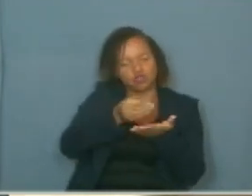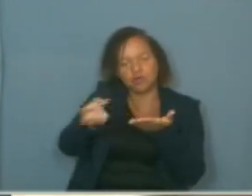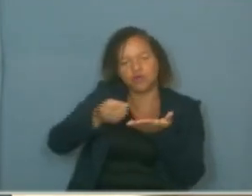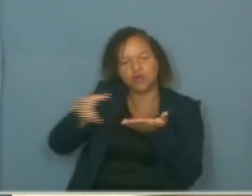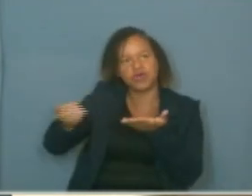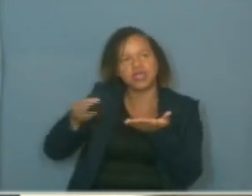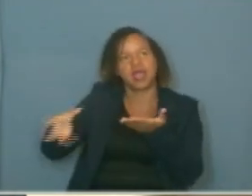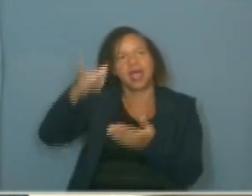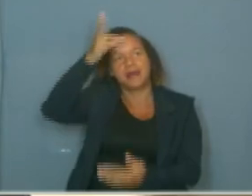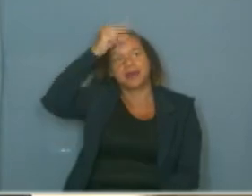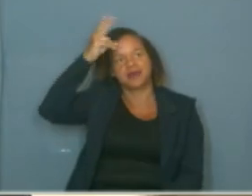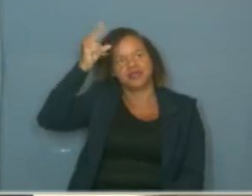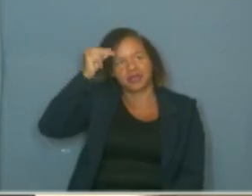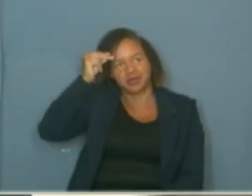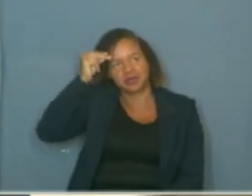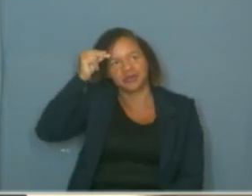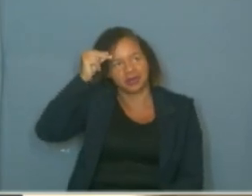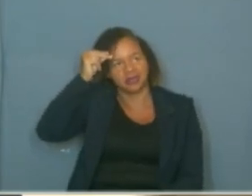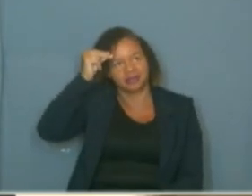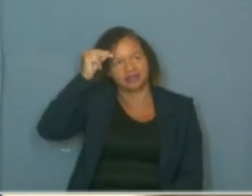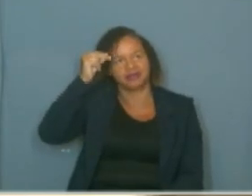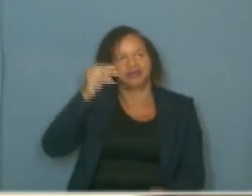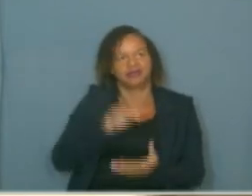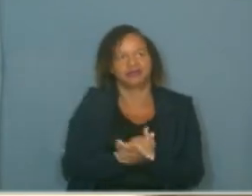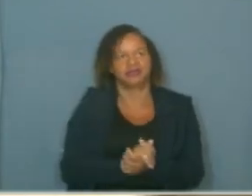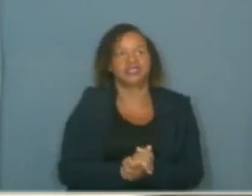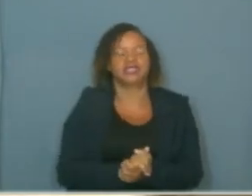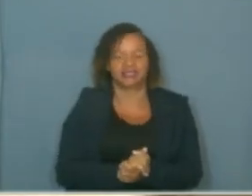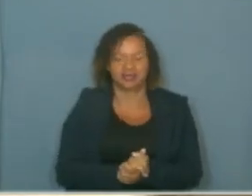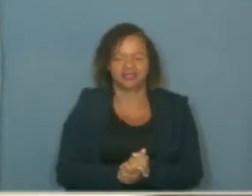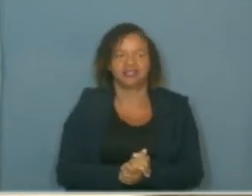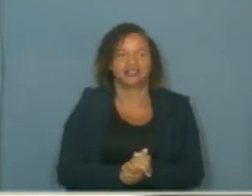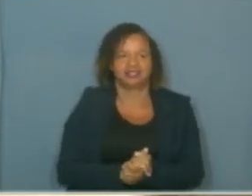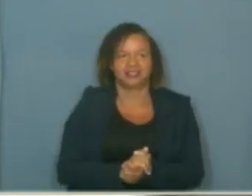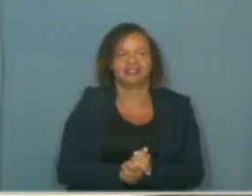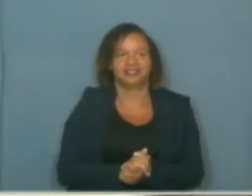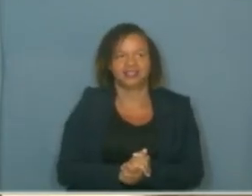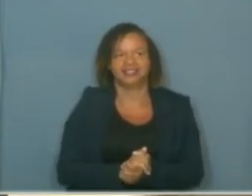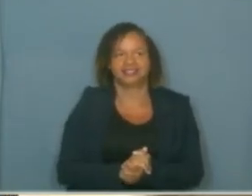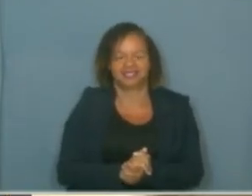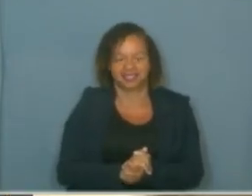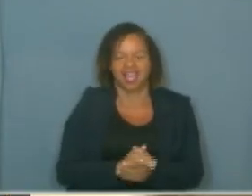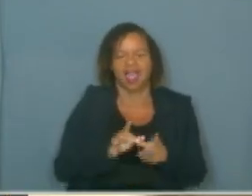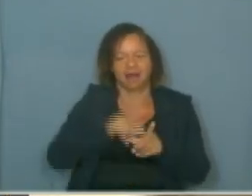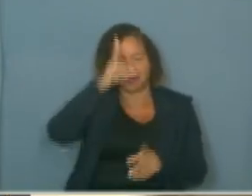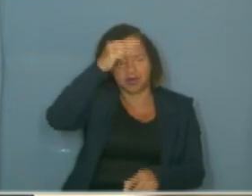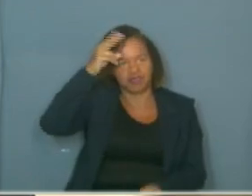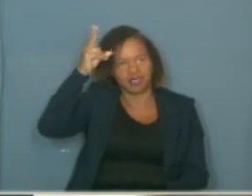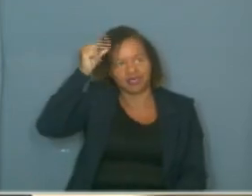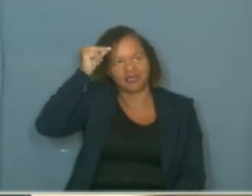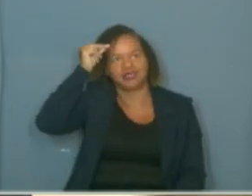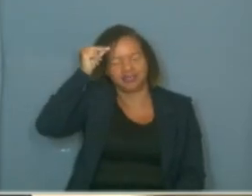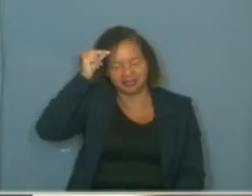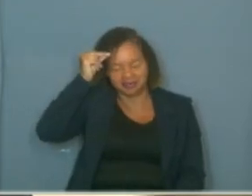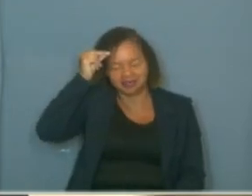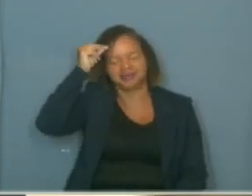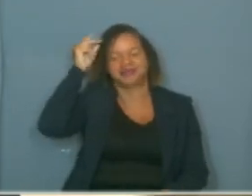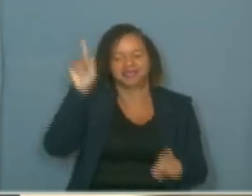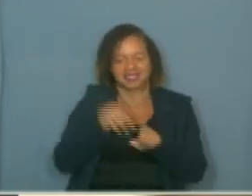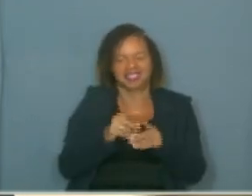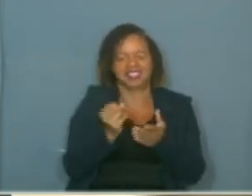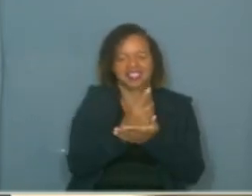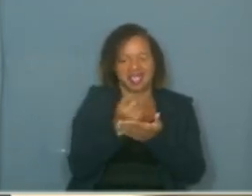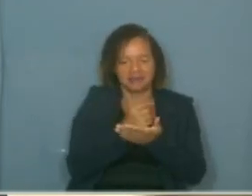a prefeitura a realizar parcerias e ele autoriza a prefeitura a fazer com que esse medicamento chegue